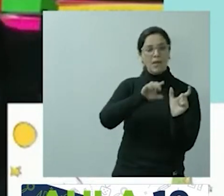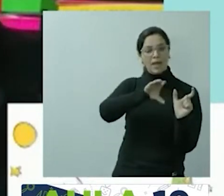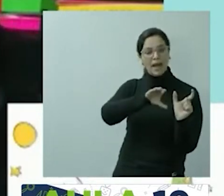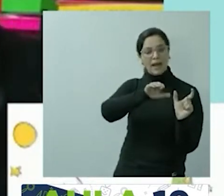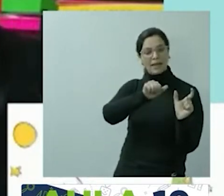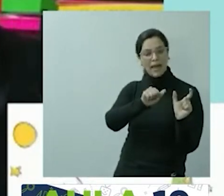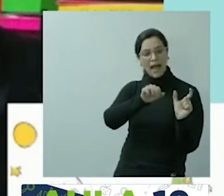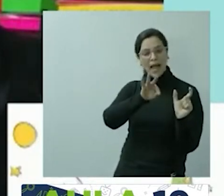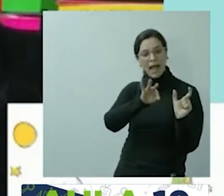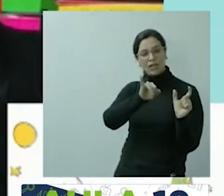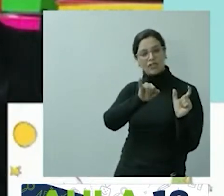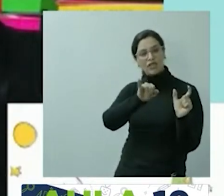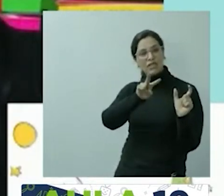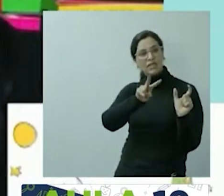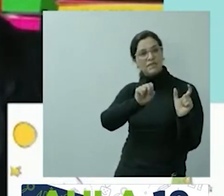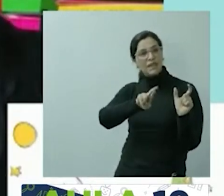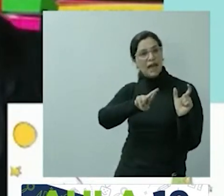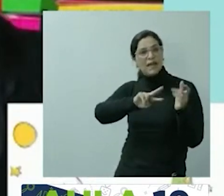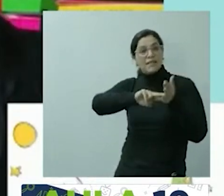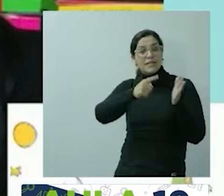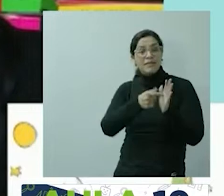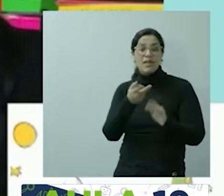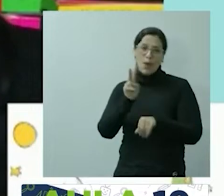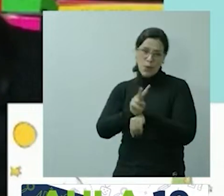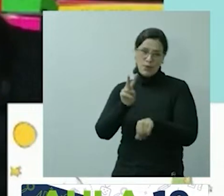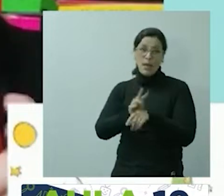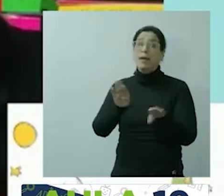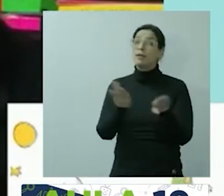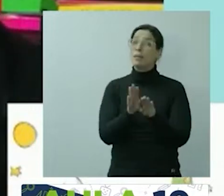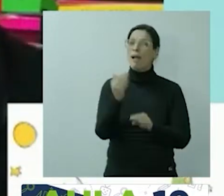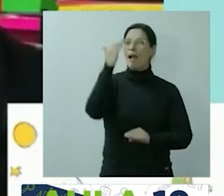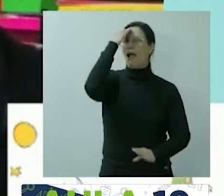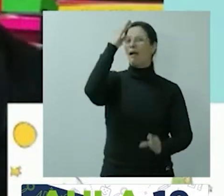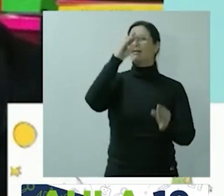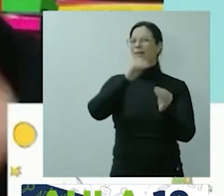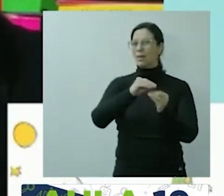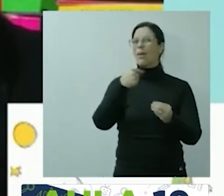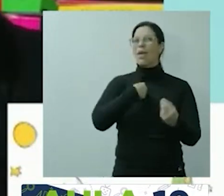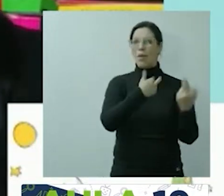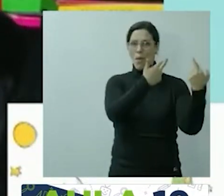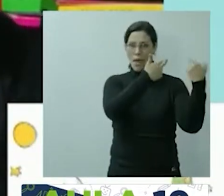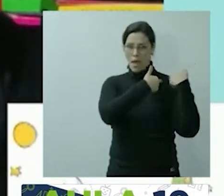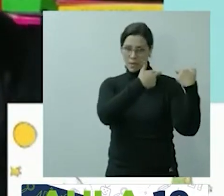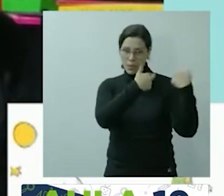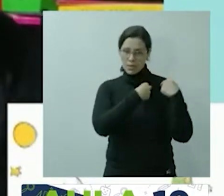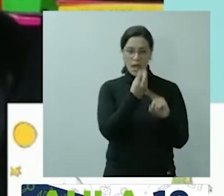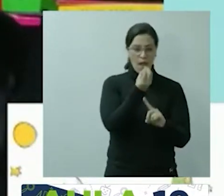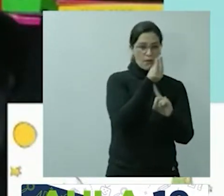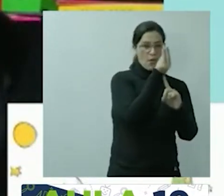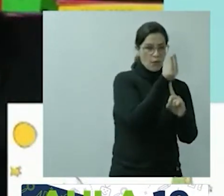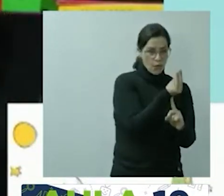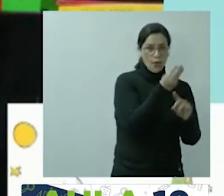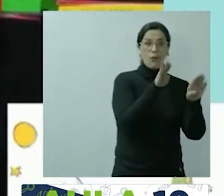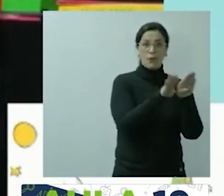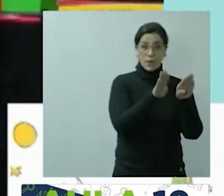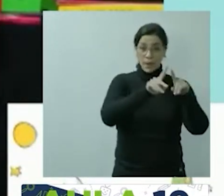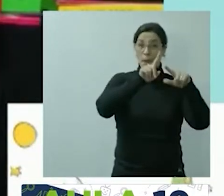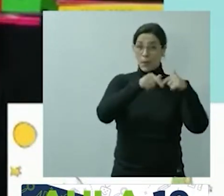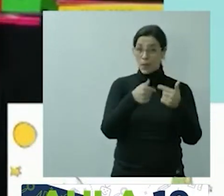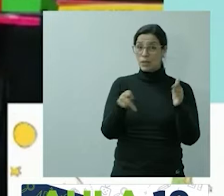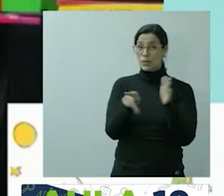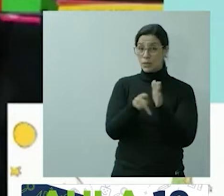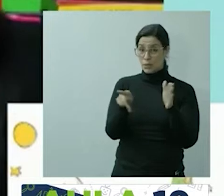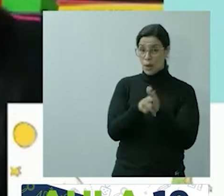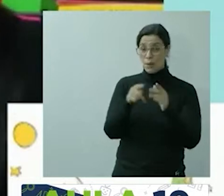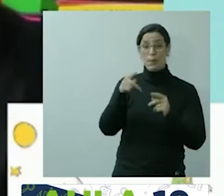era responsável, então, pela sua rosa. Porque foi o tempo que o pequeno príncipe deu a